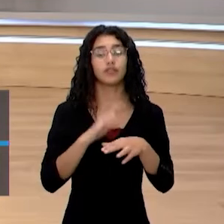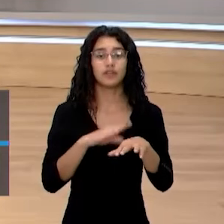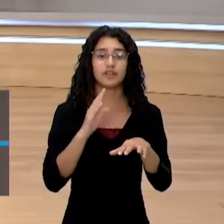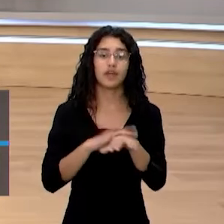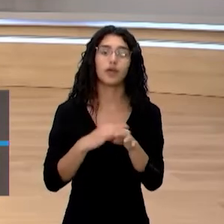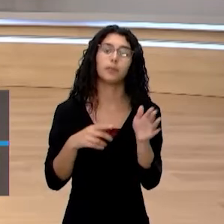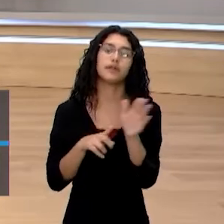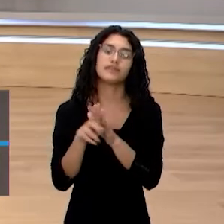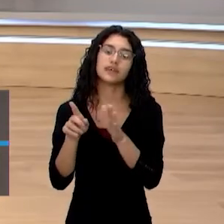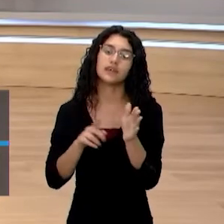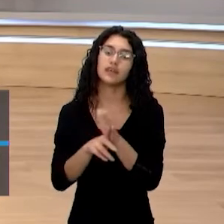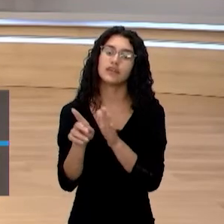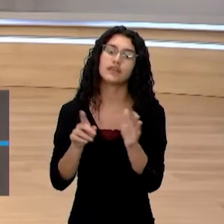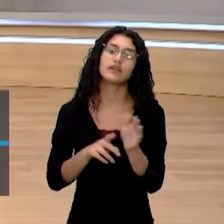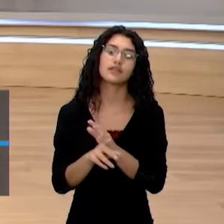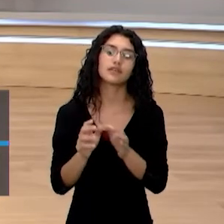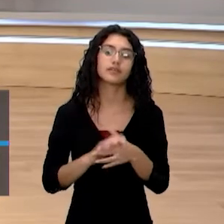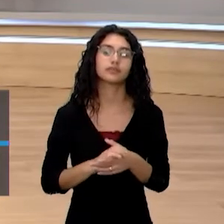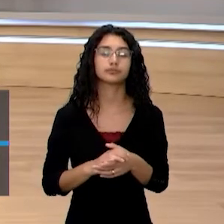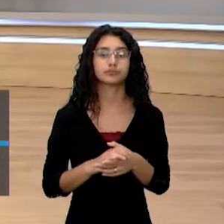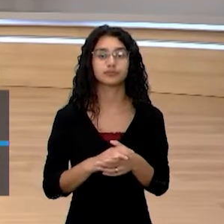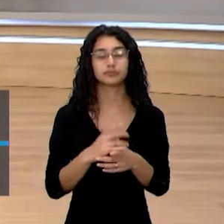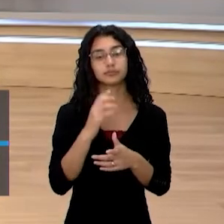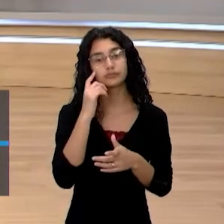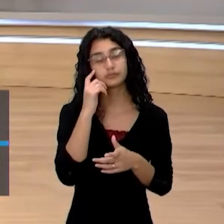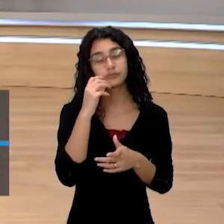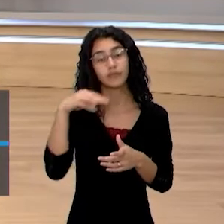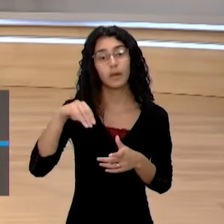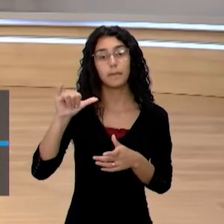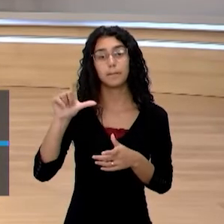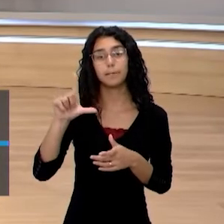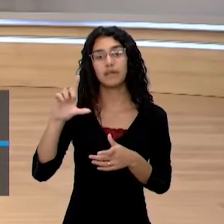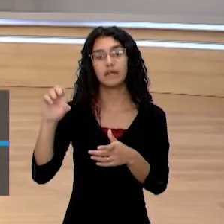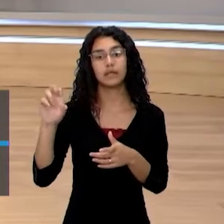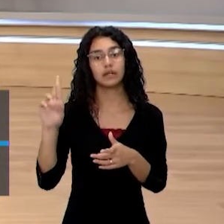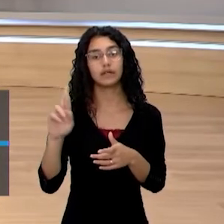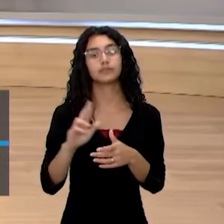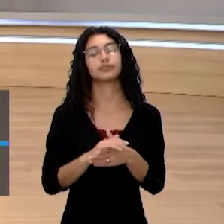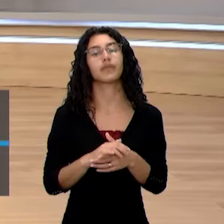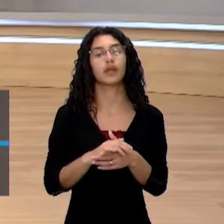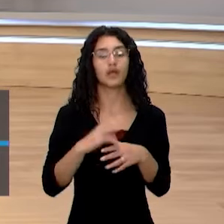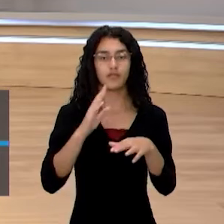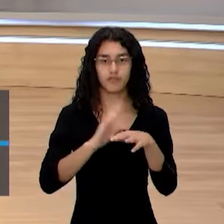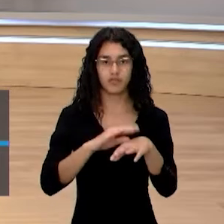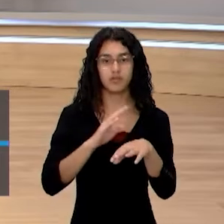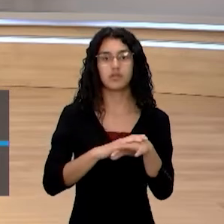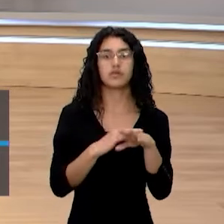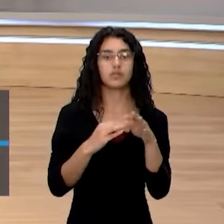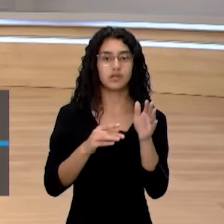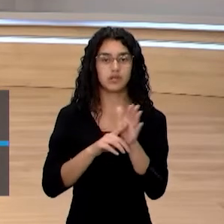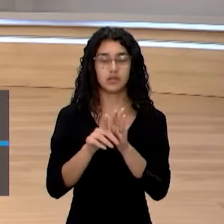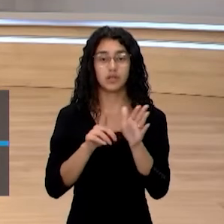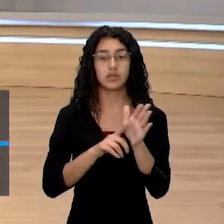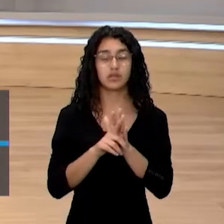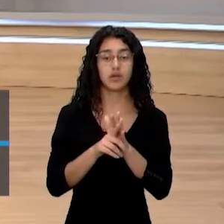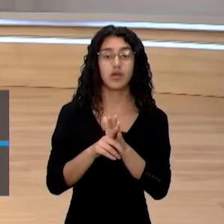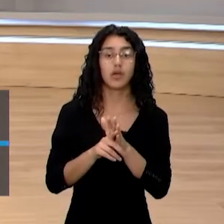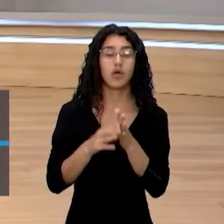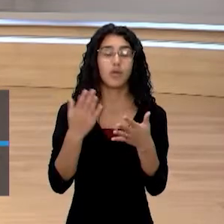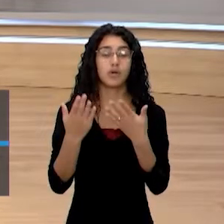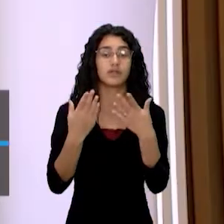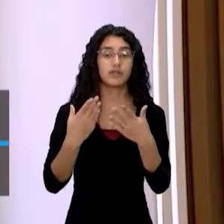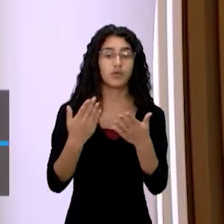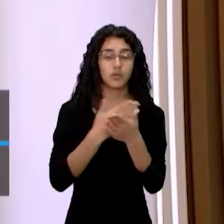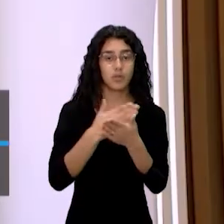né? Sim, exato. Aí a gente tem ali, né, o Miller e o Urey que fizeram simulações a respeito da origem da vida e